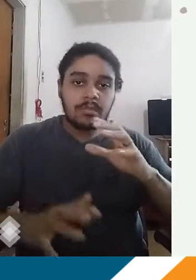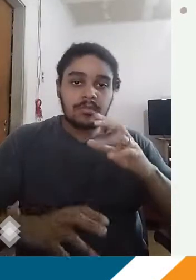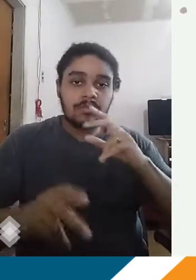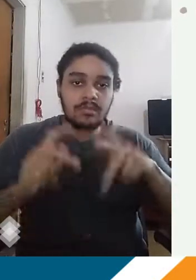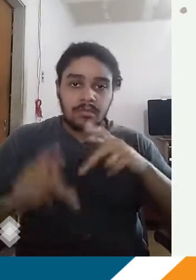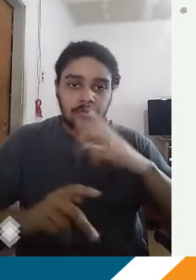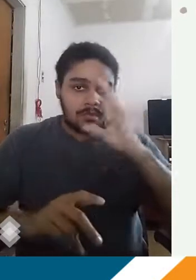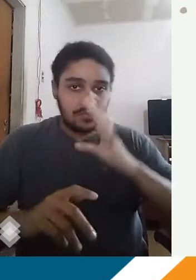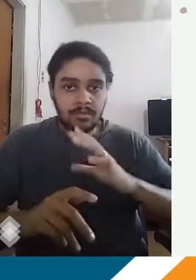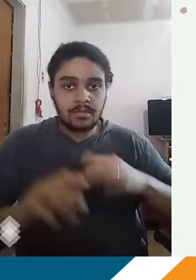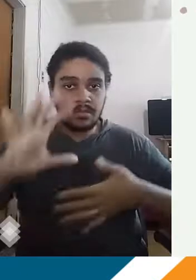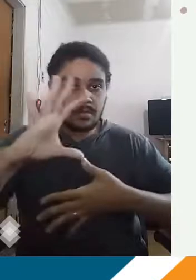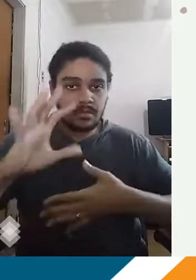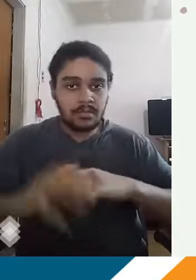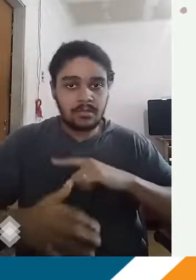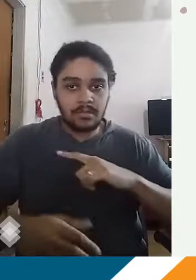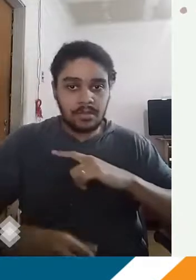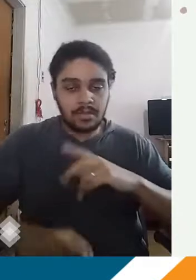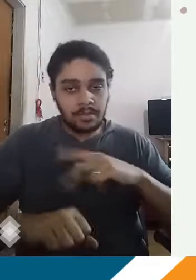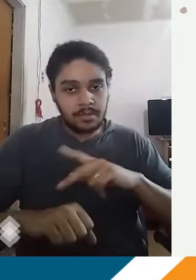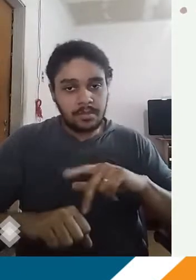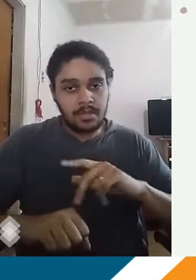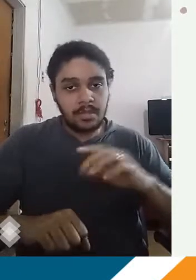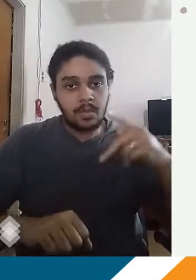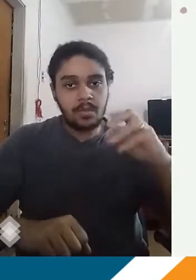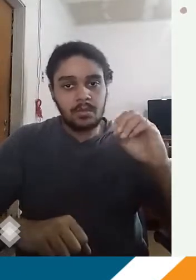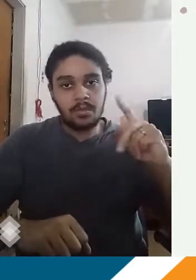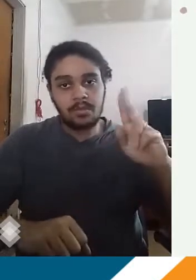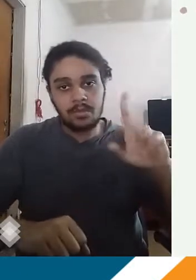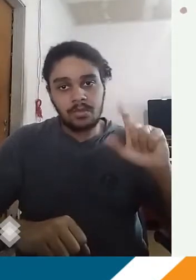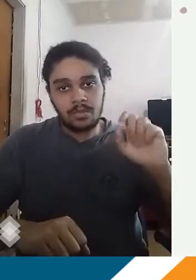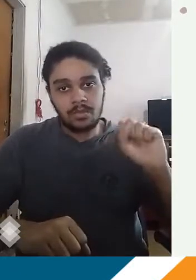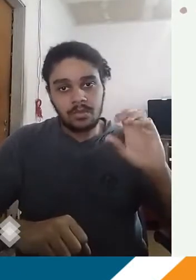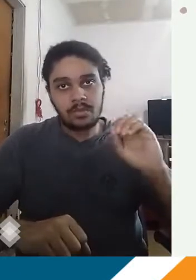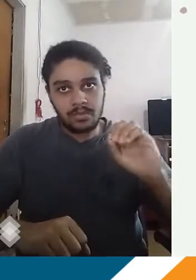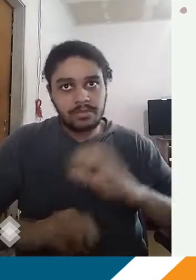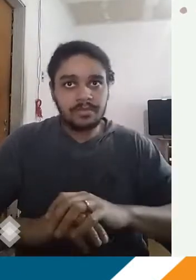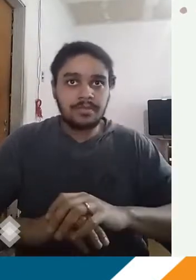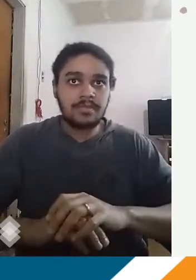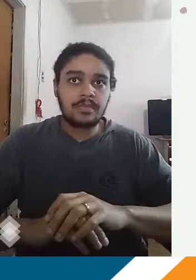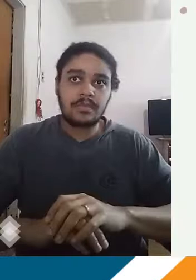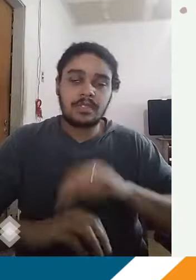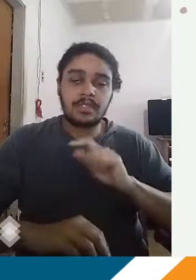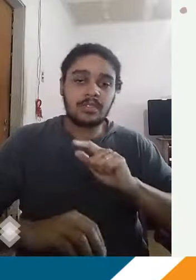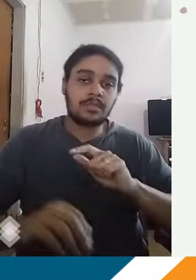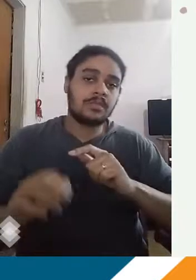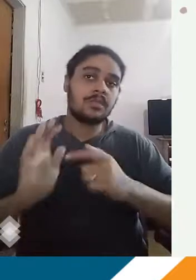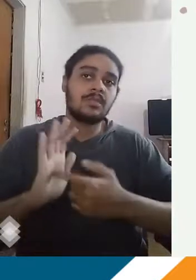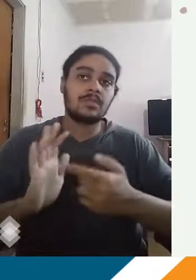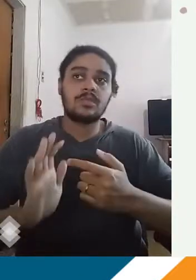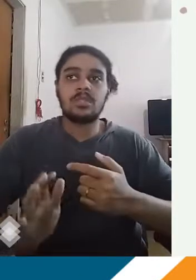brasileira conforme aí nesse mapa. Veremos que o país é um país populoso, porém não é um país totalmente